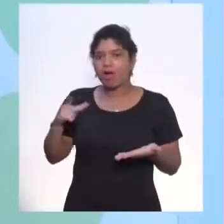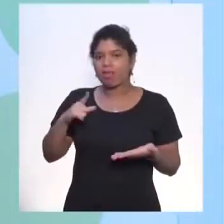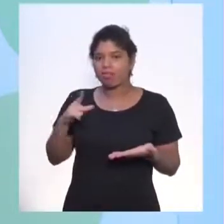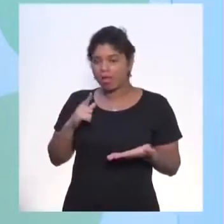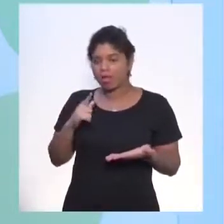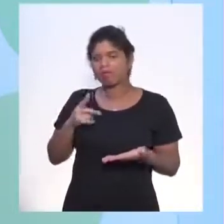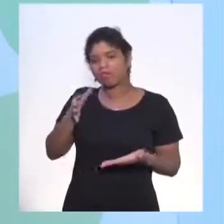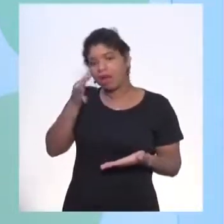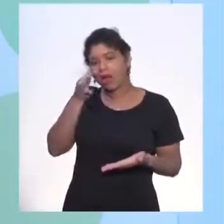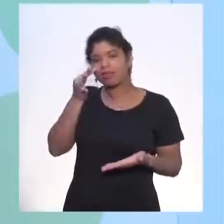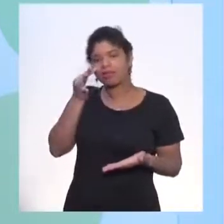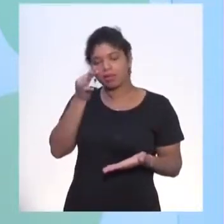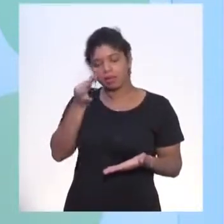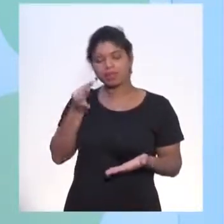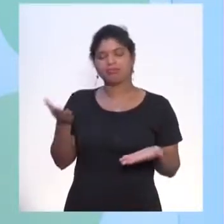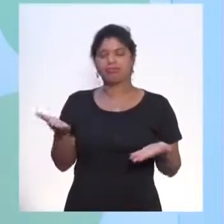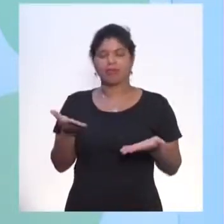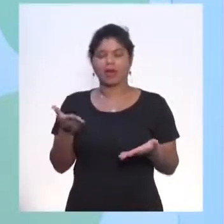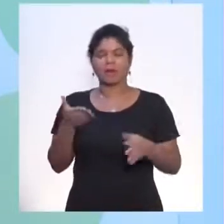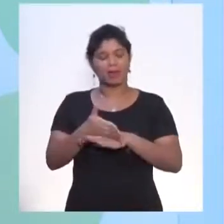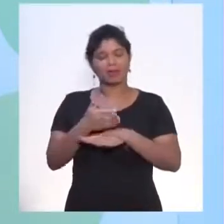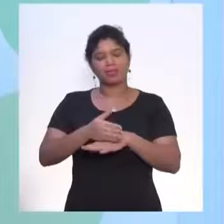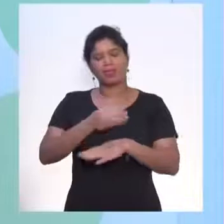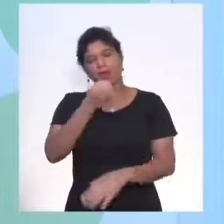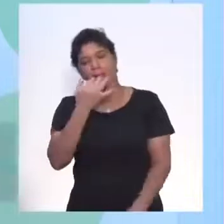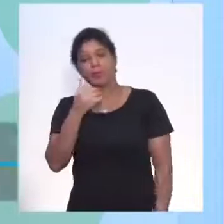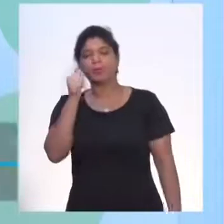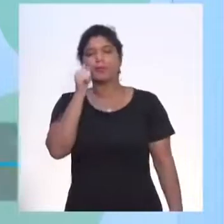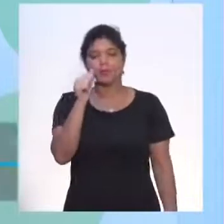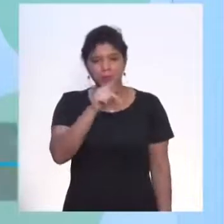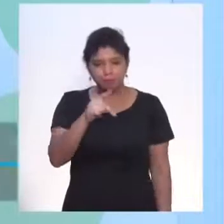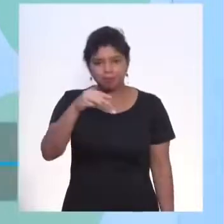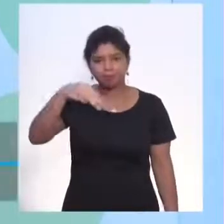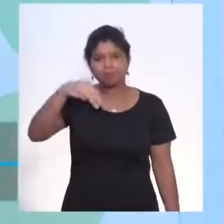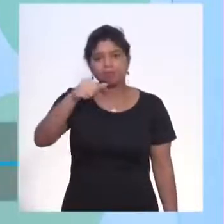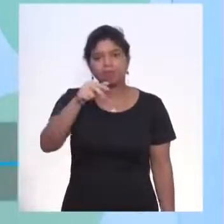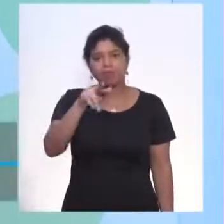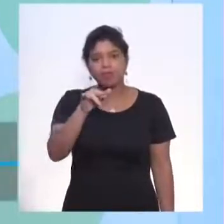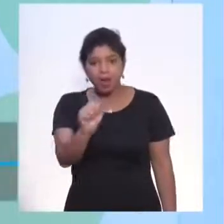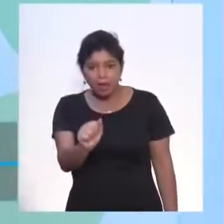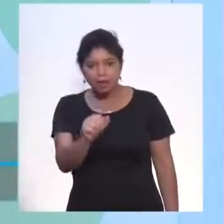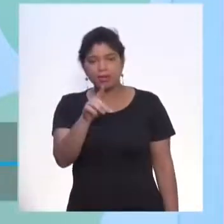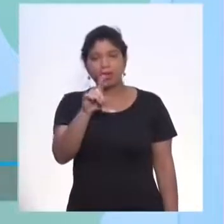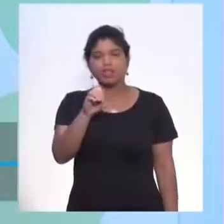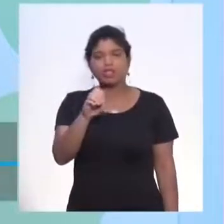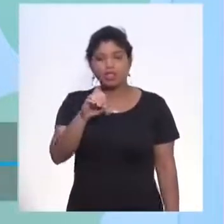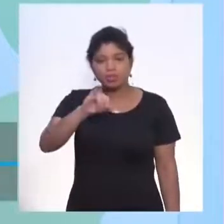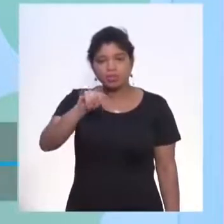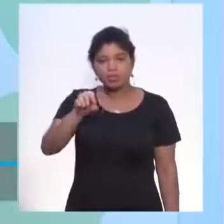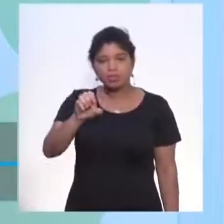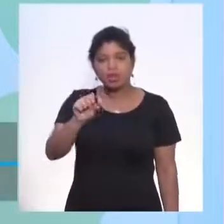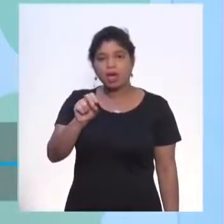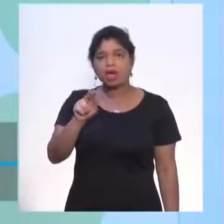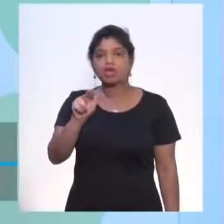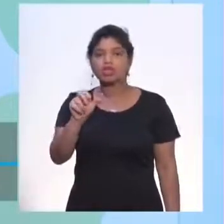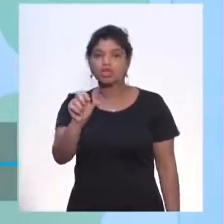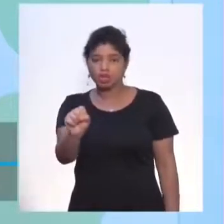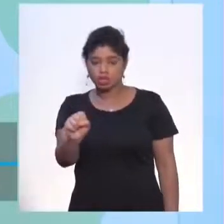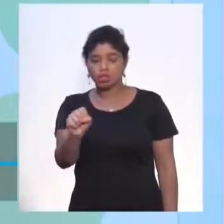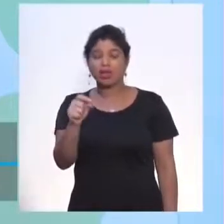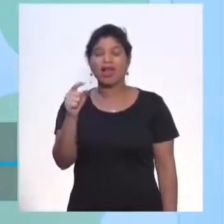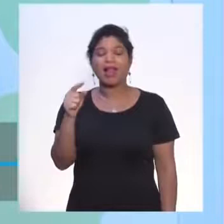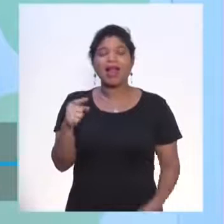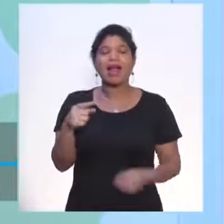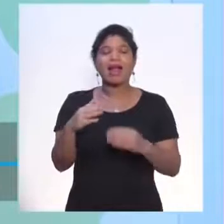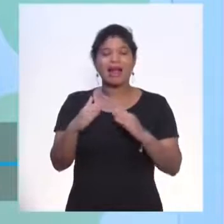E participando, né? Que bom, tá? Professora Maria Jesus, tá? Lá do Brotero, acredito que seja a escola lá de Guarulhos,